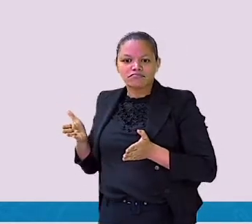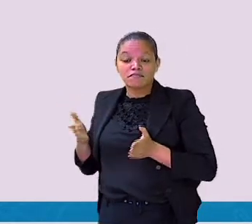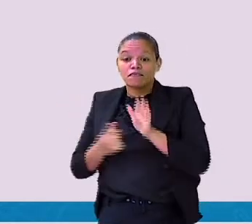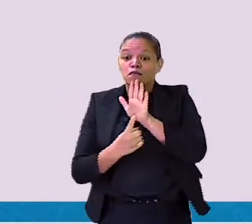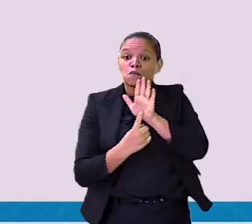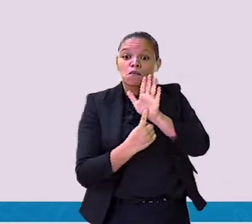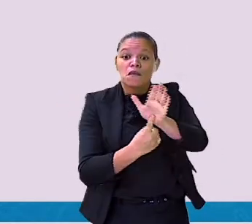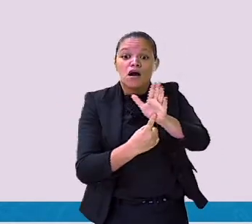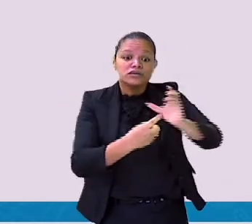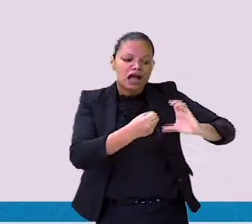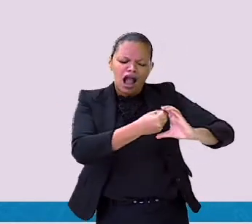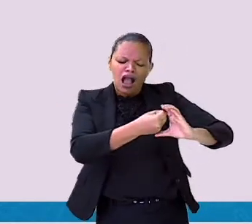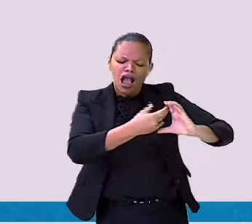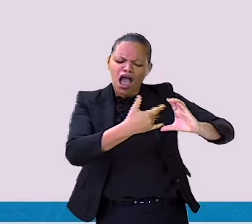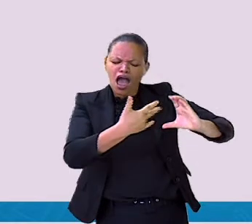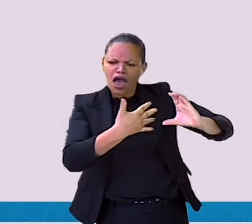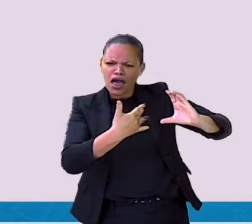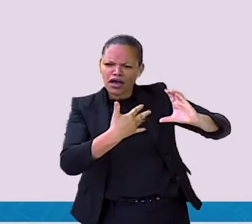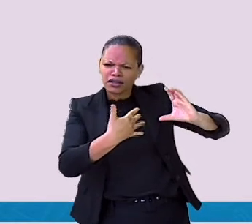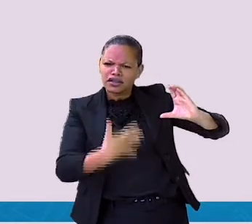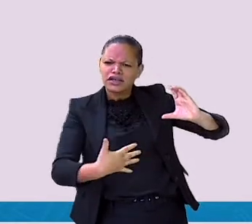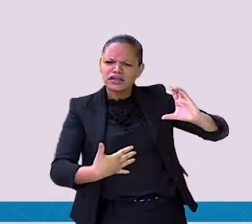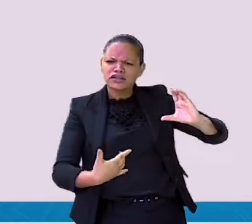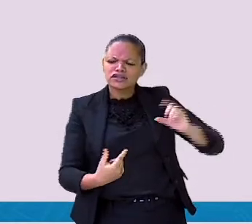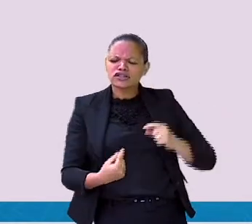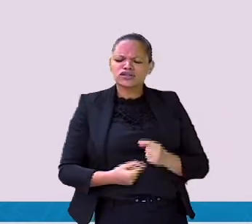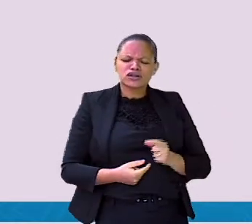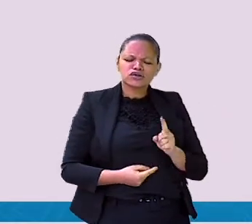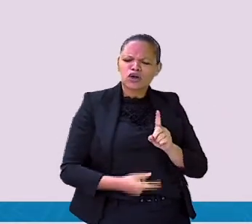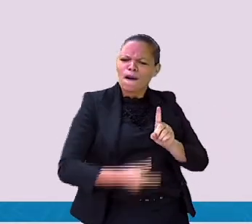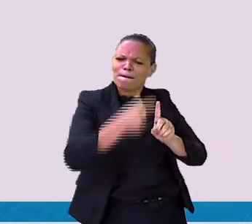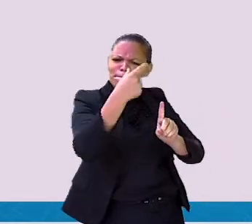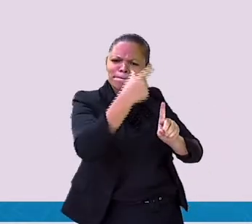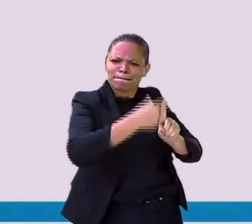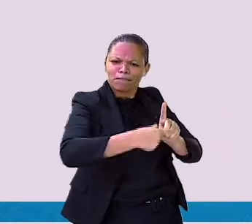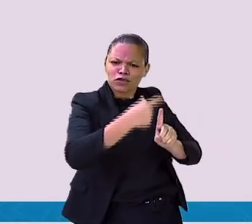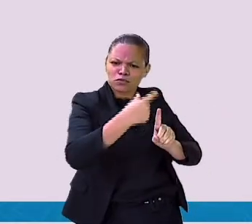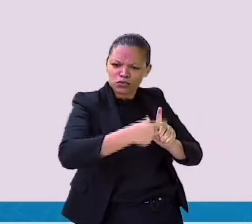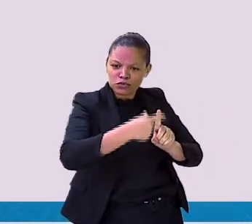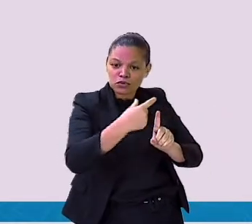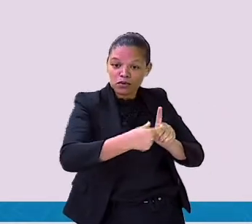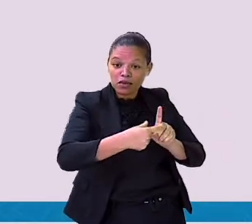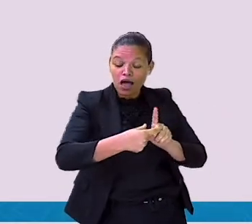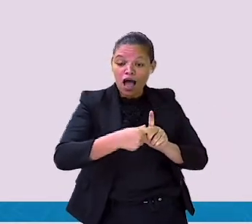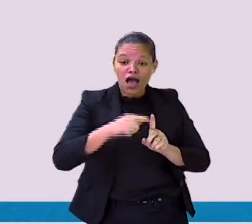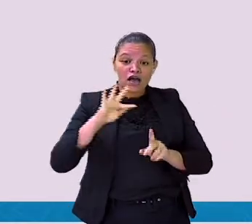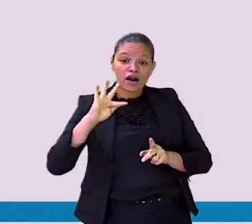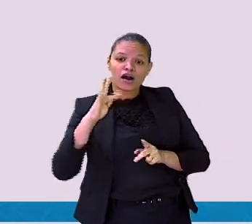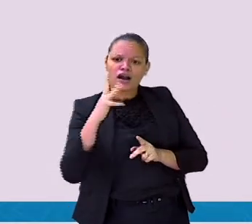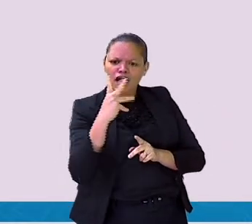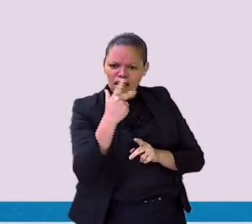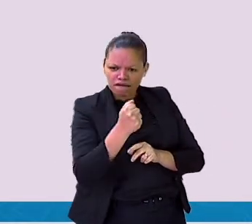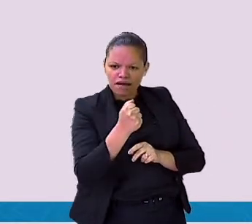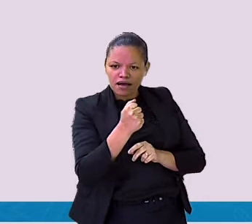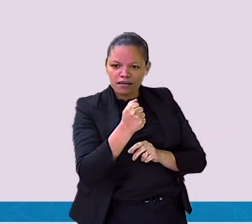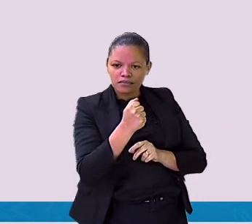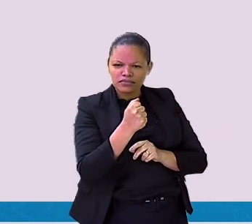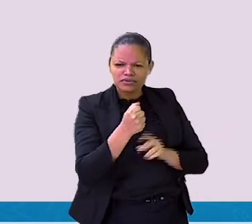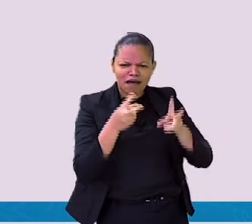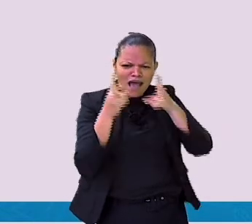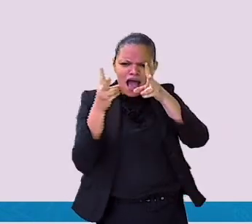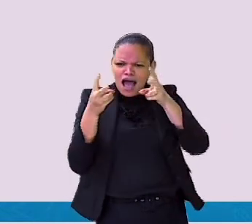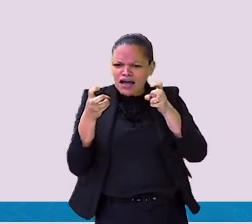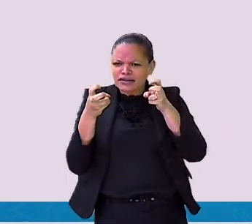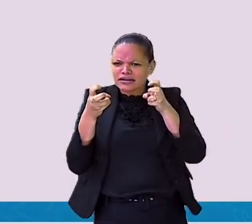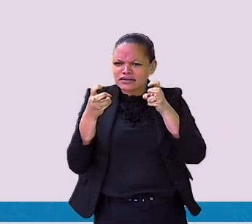características peculiares de cada um dos nossos personagens aqui. Então, nesse quadro amarelo,